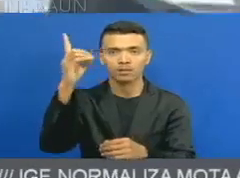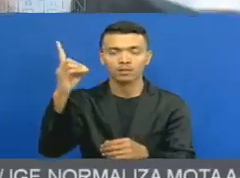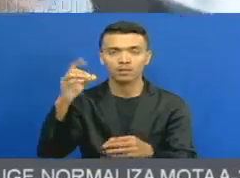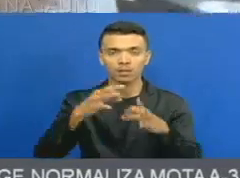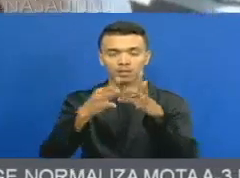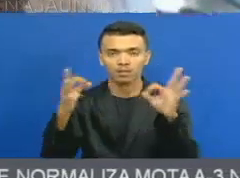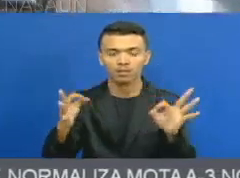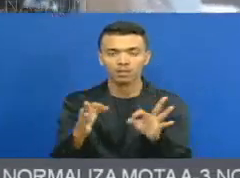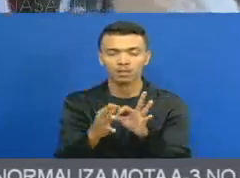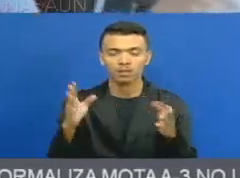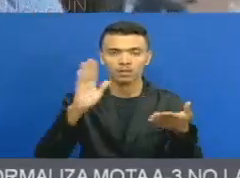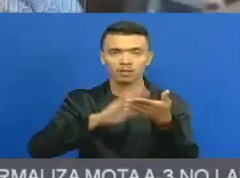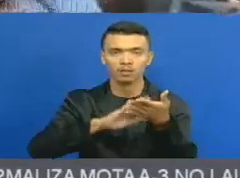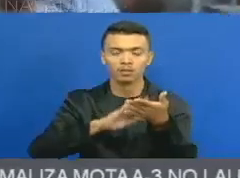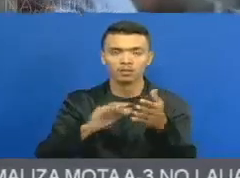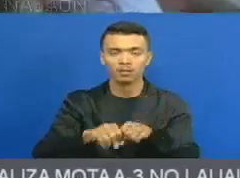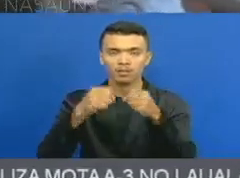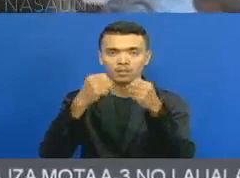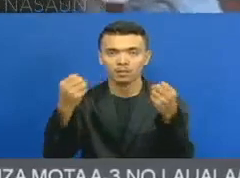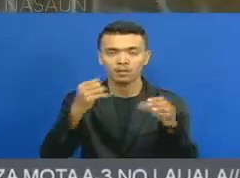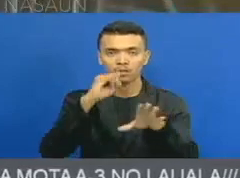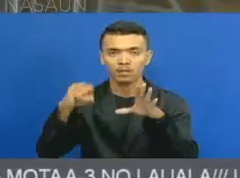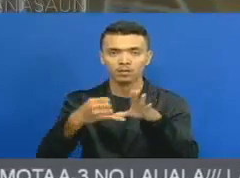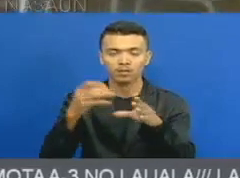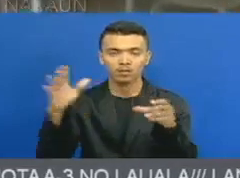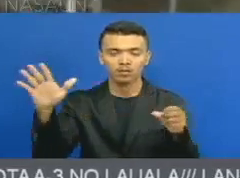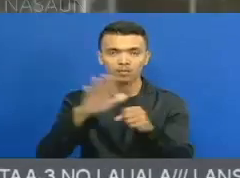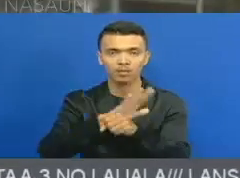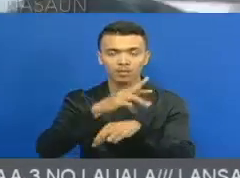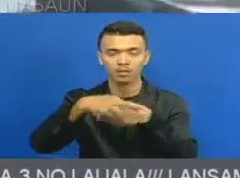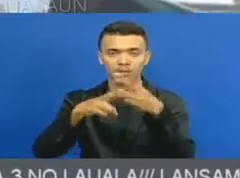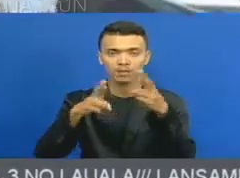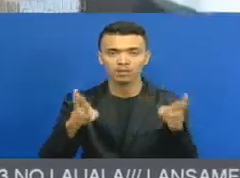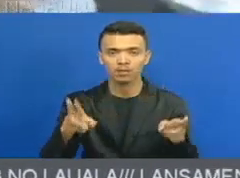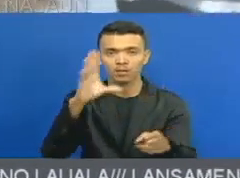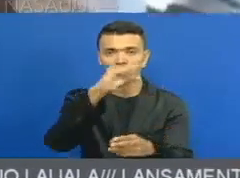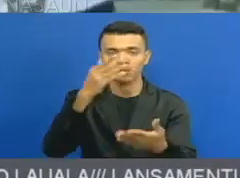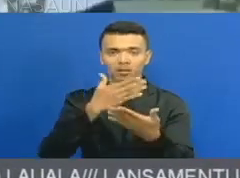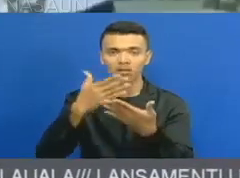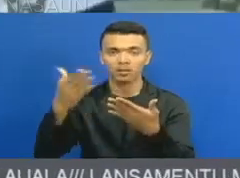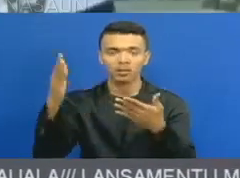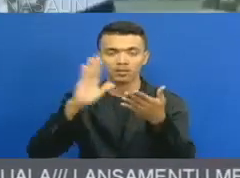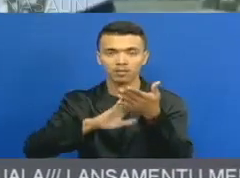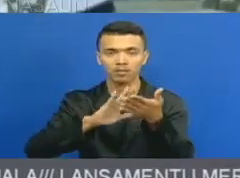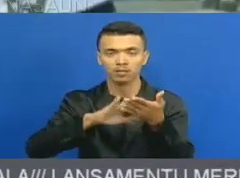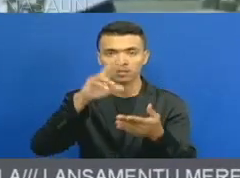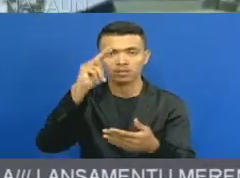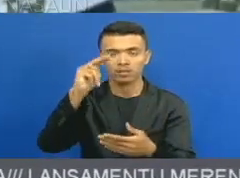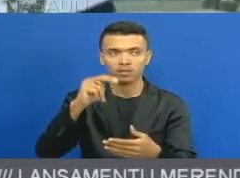atu hadian condição escola ne beat inclui completa sala no facilidade escola niam poi escola